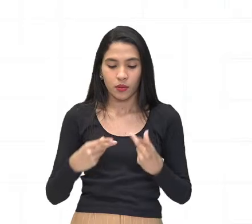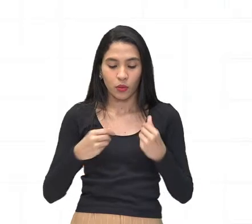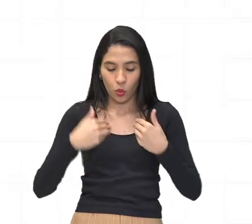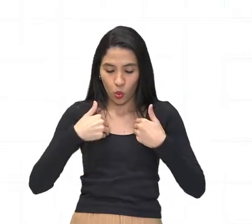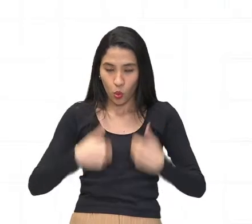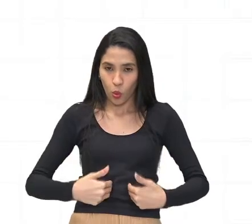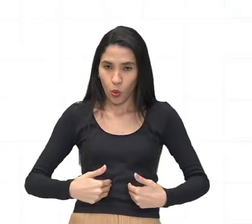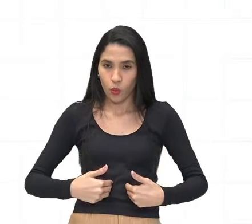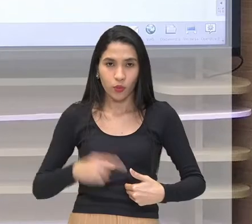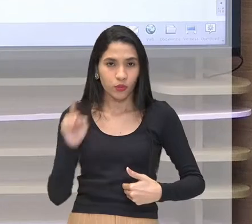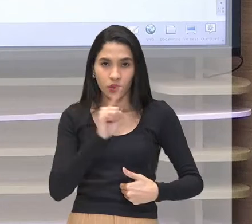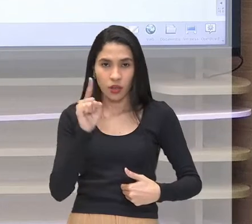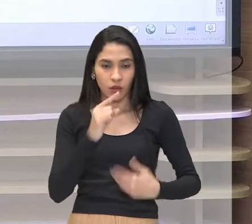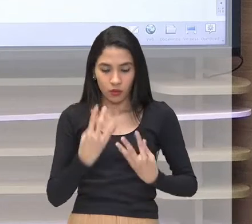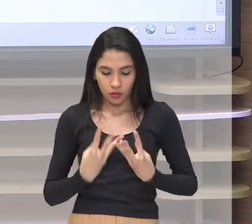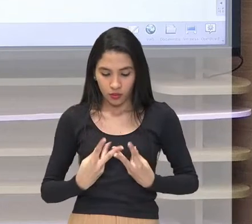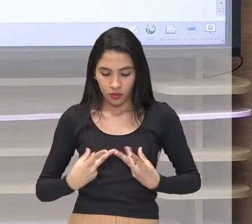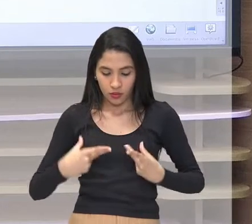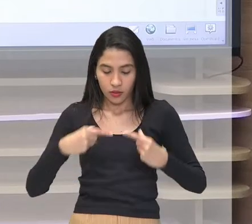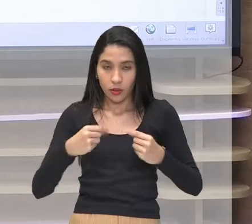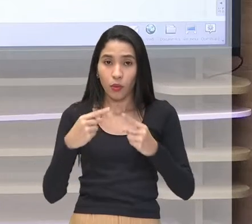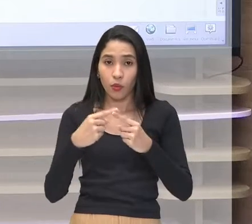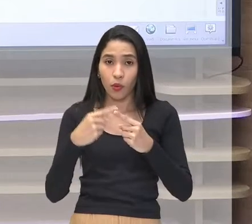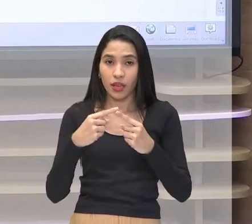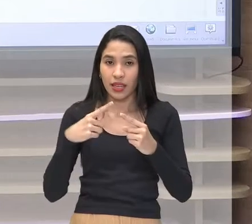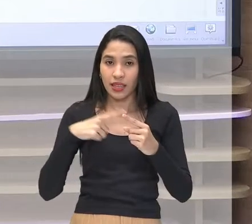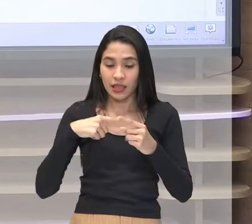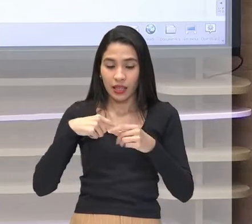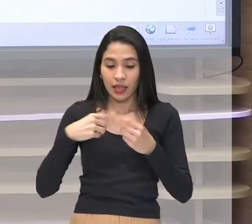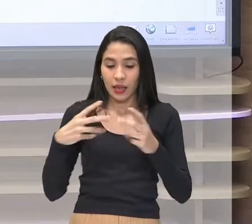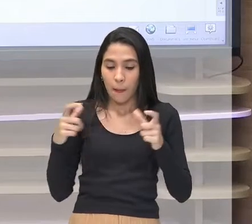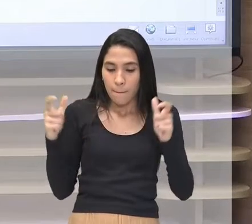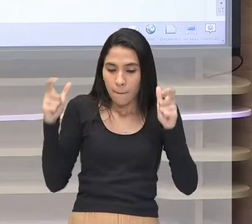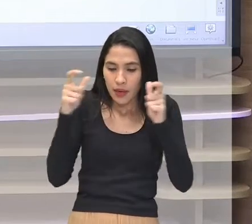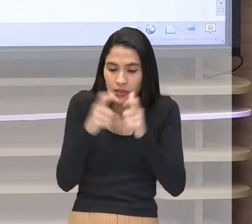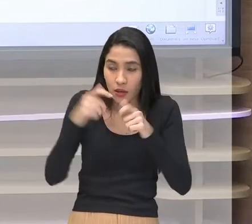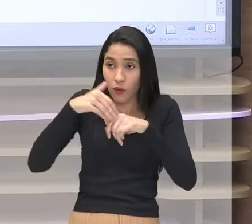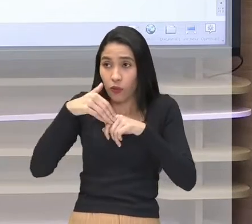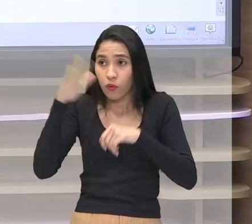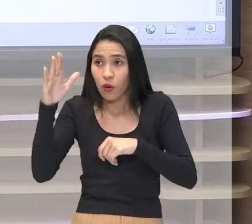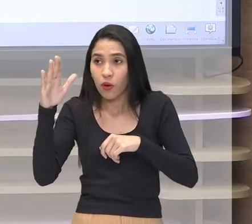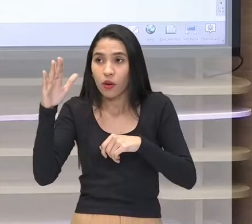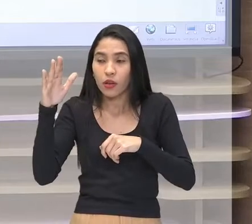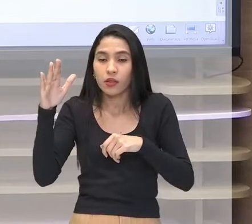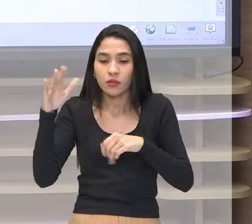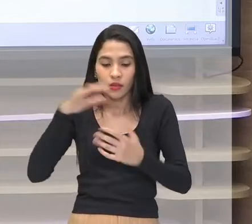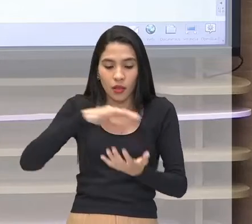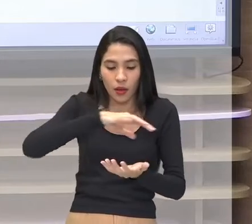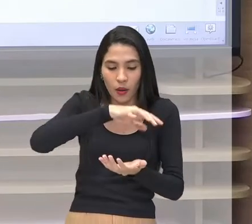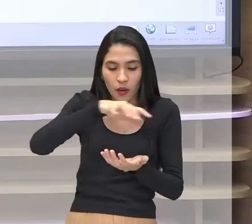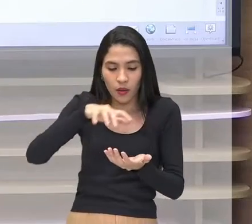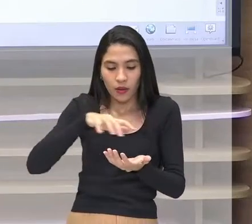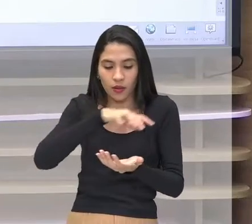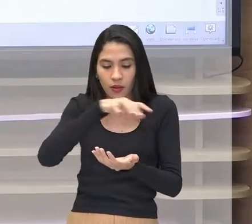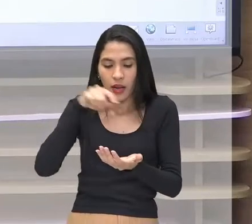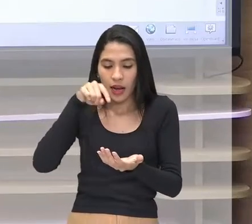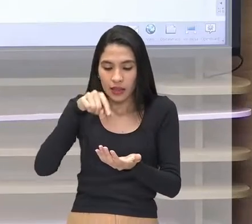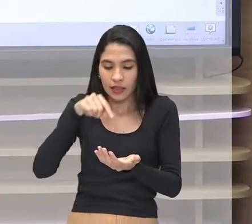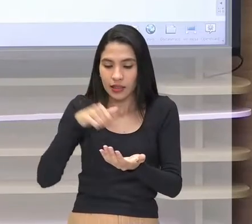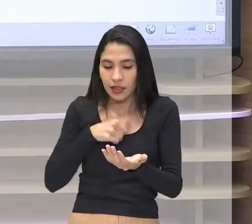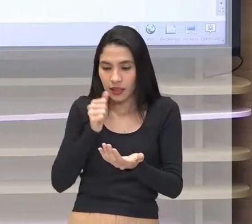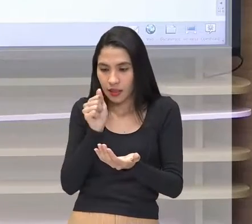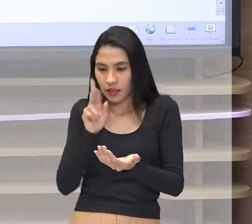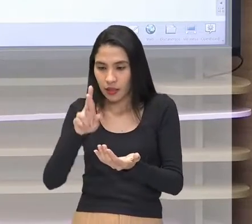ele não vai se deformar porque a gente tem essa pressão externa atmosférica atuando